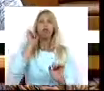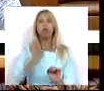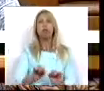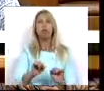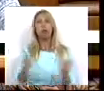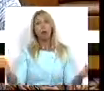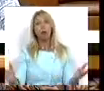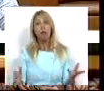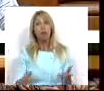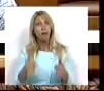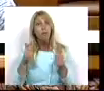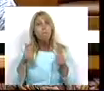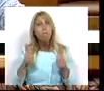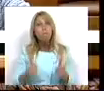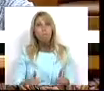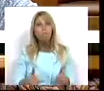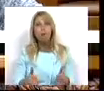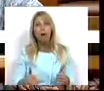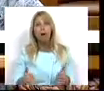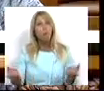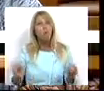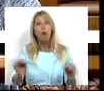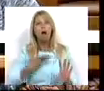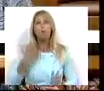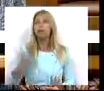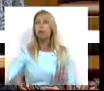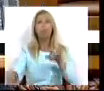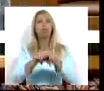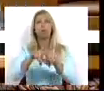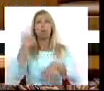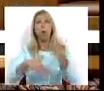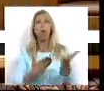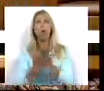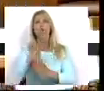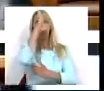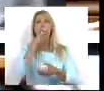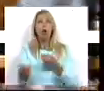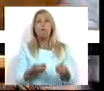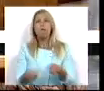rigor, nem têm já legitimidade política para continuar a governar.